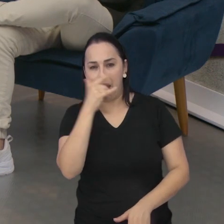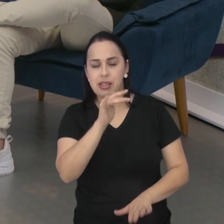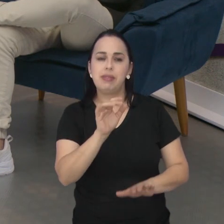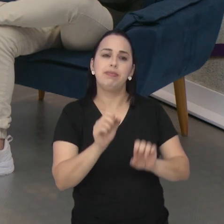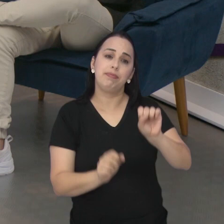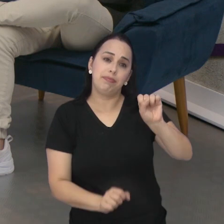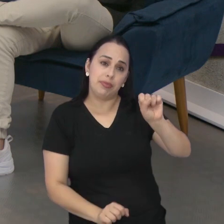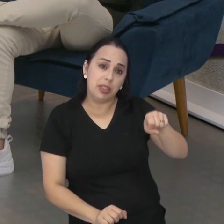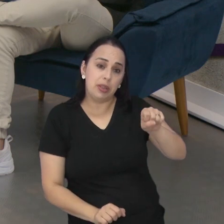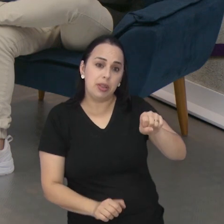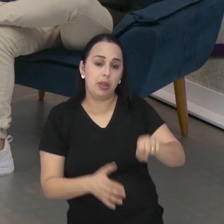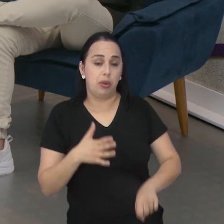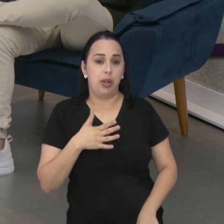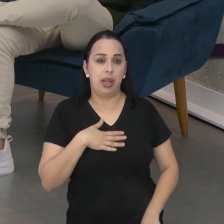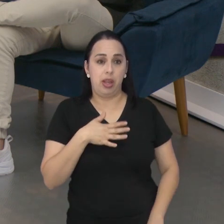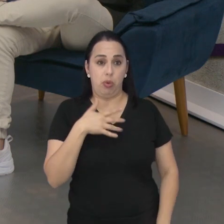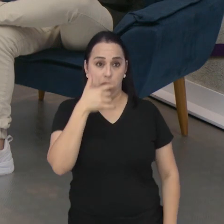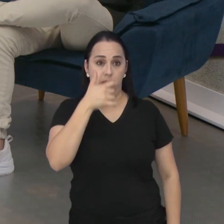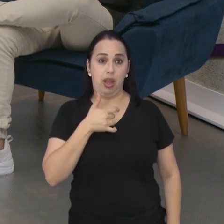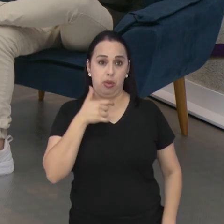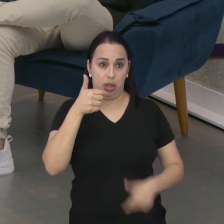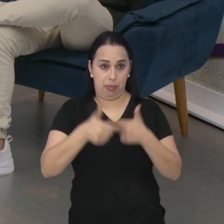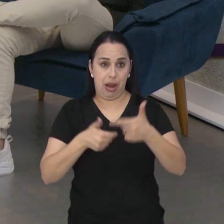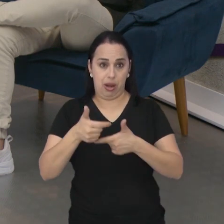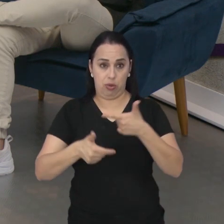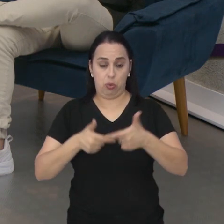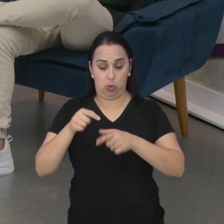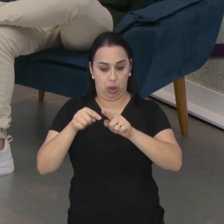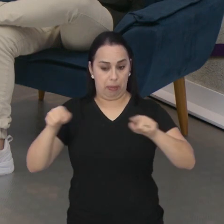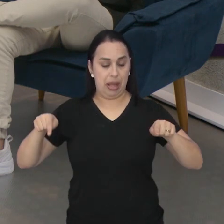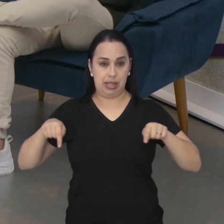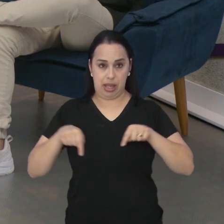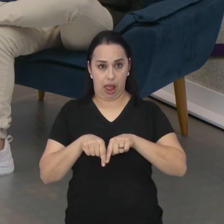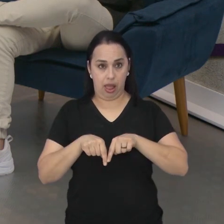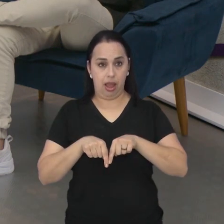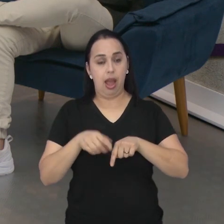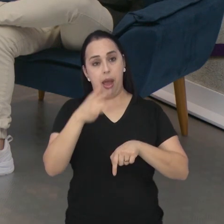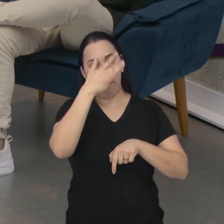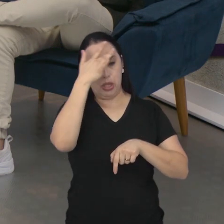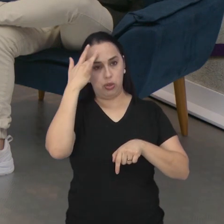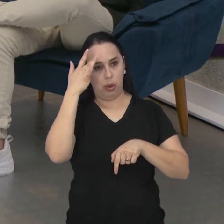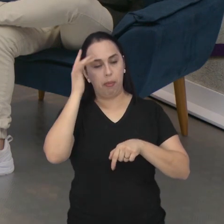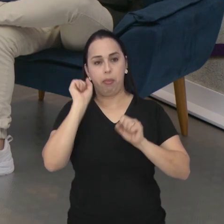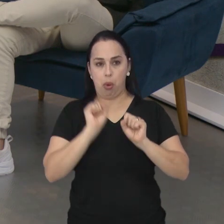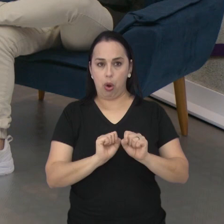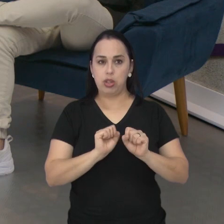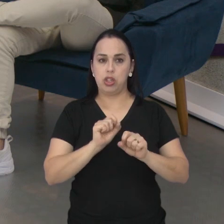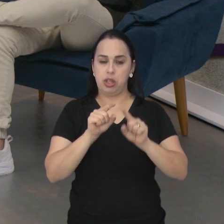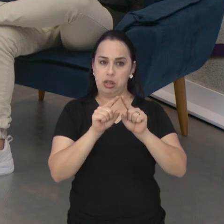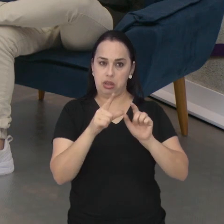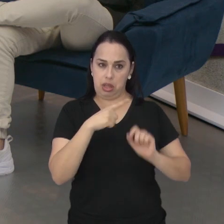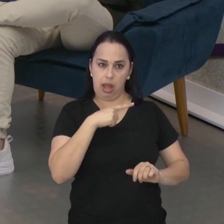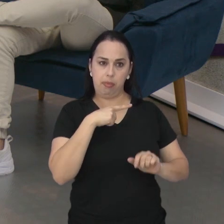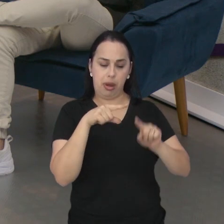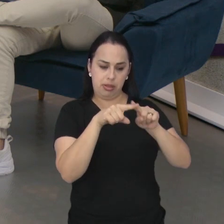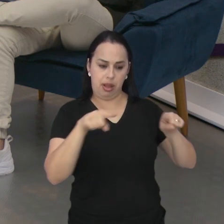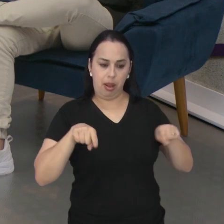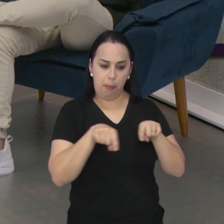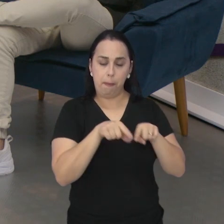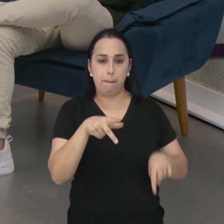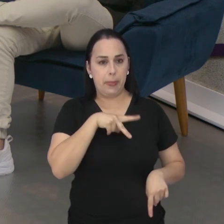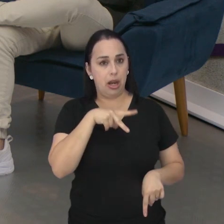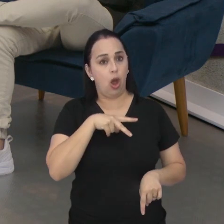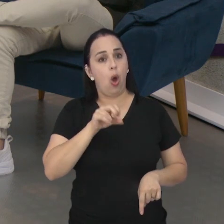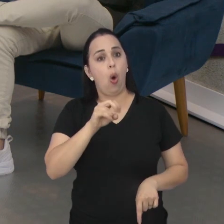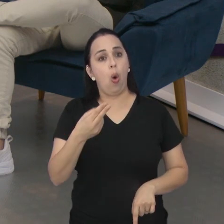É, sim. No meu caso, eu trabalho no meu estúdio. Né? Eu tenho o meu estúdio, a pessoa pode trabalhar dessa forma sozinha, ou ela pode